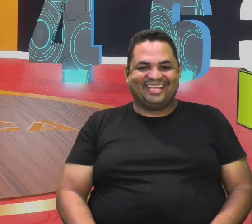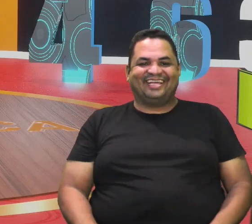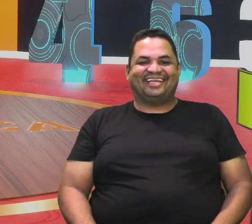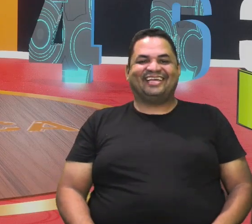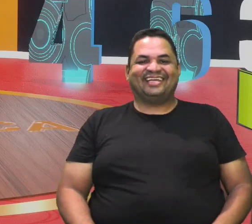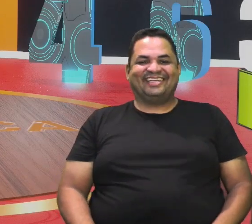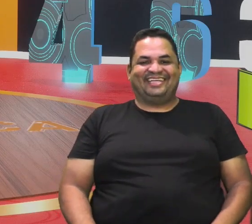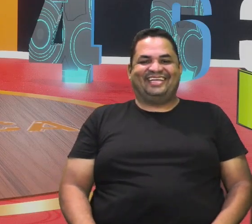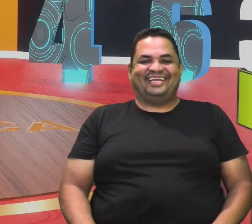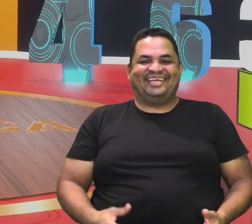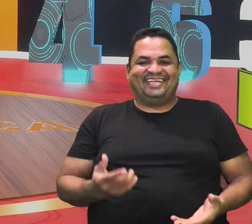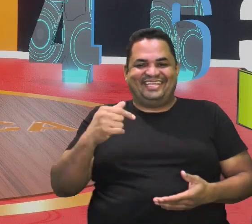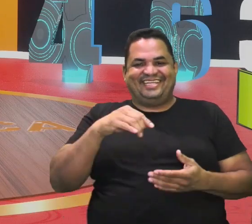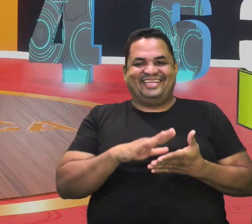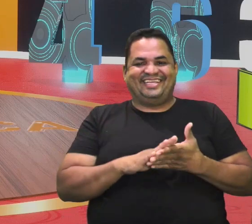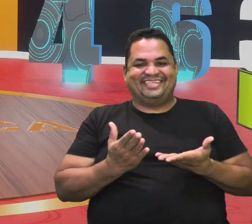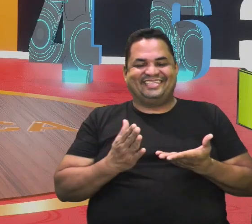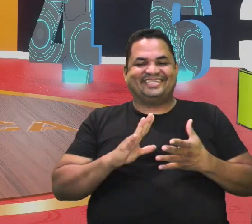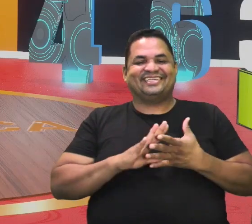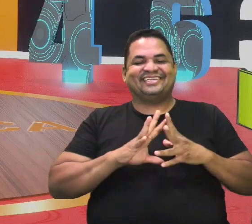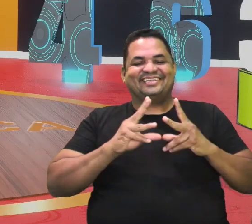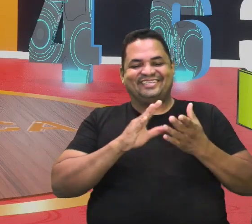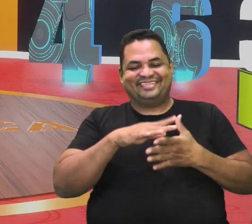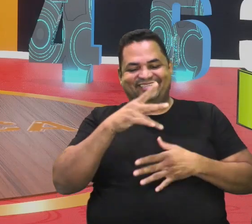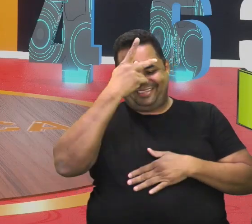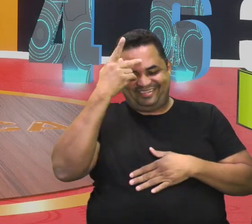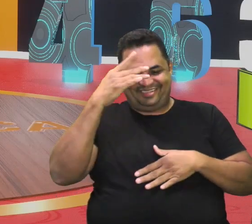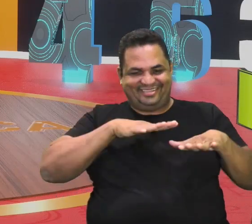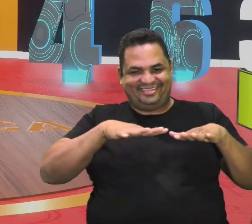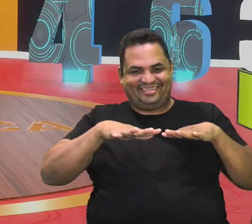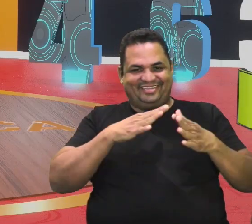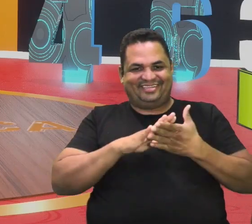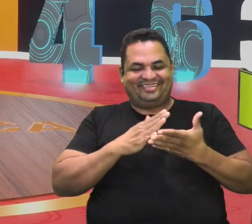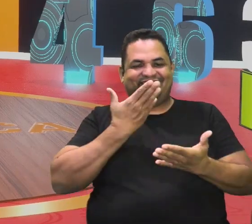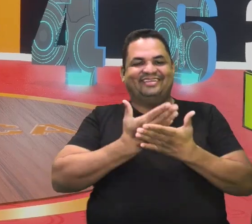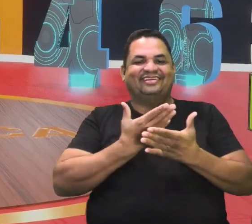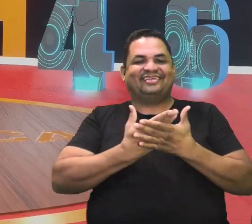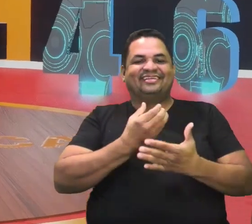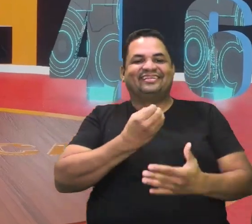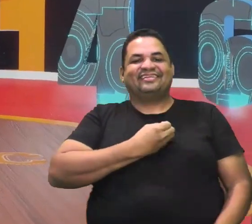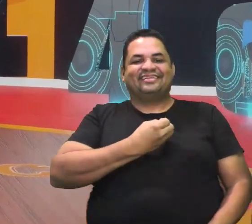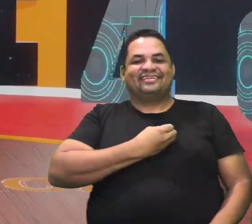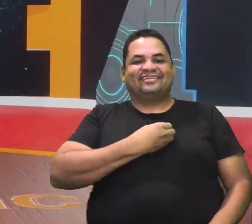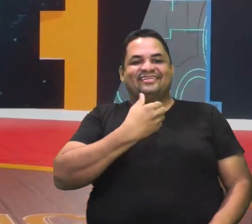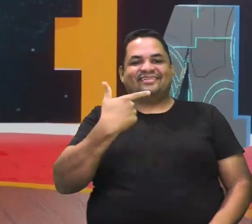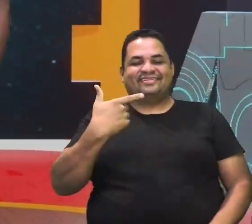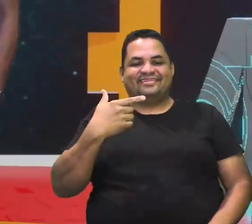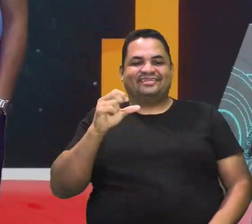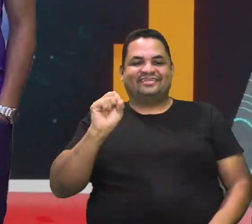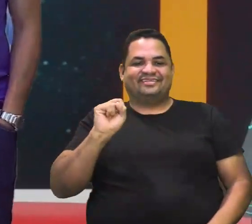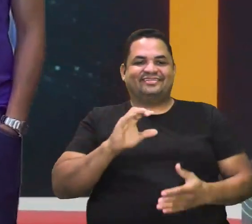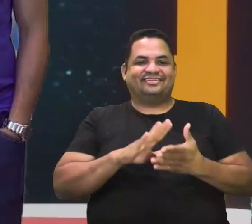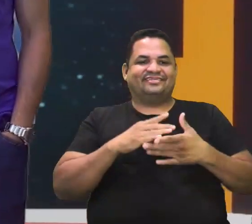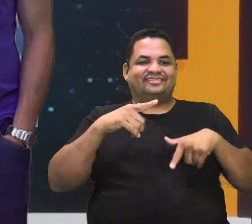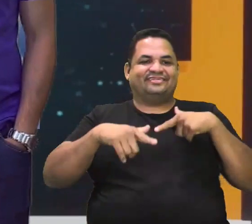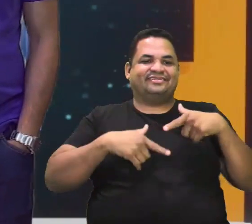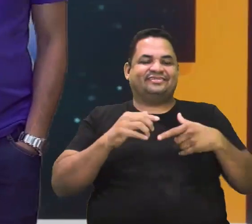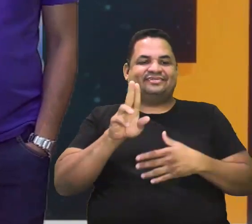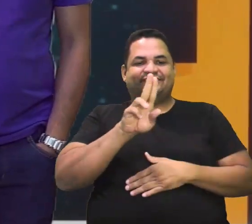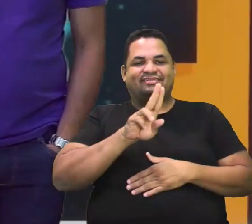Aqui a gente bota todo mundo para se mexer. E aí, aula 28. Então, a gente vai trabalhar um pouquinho mais